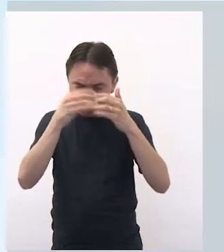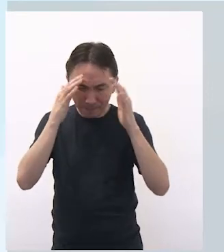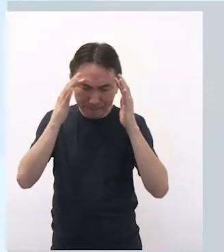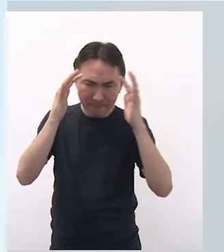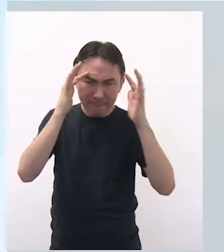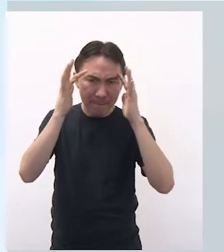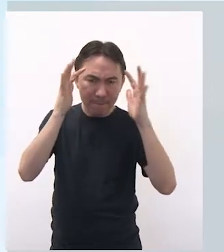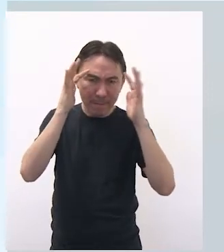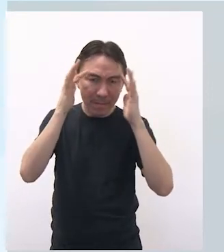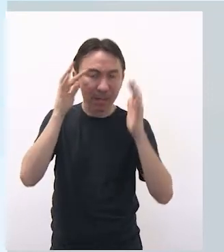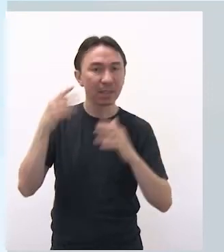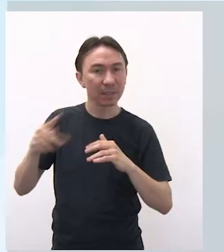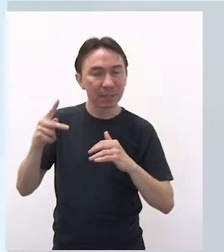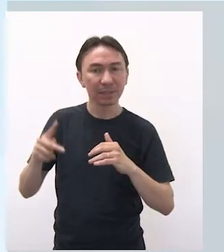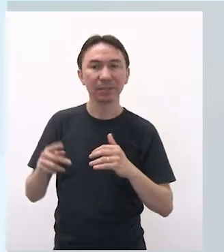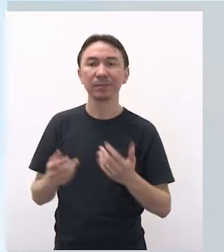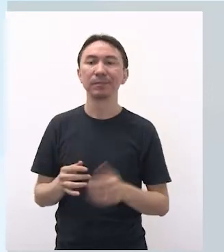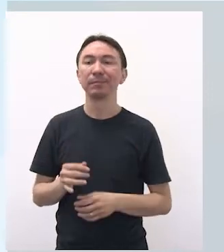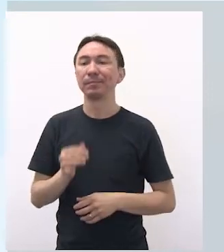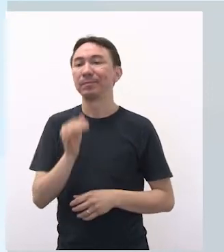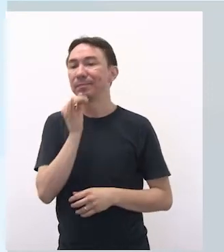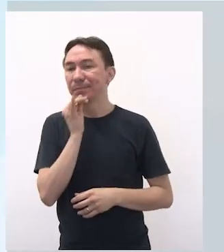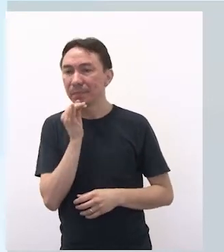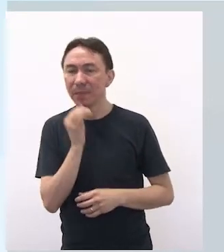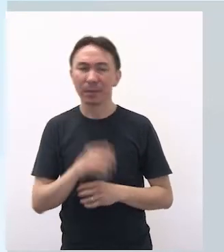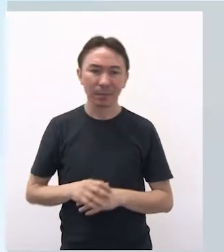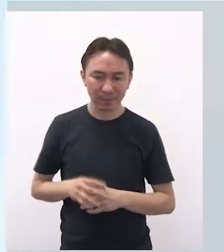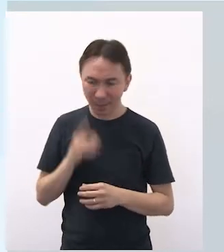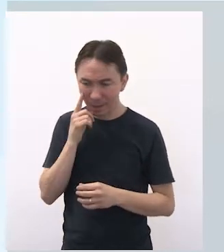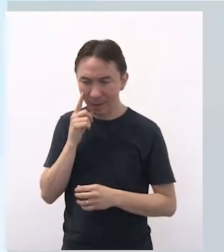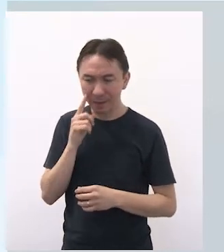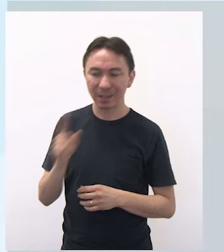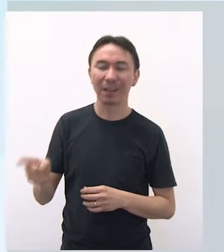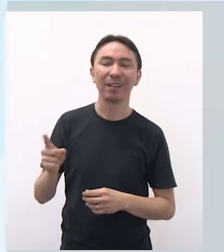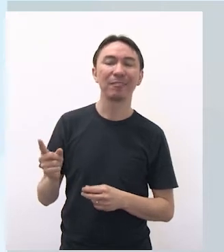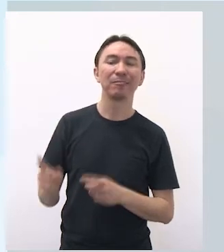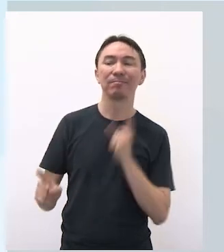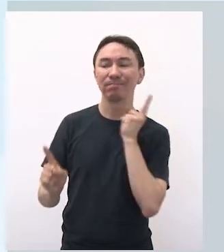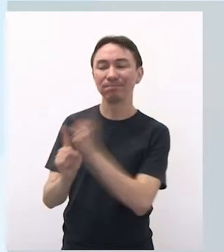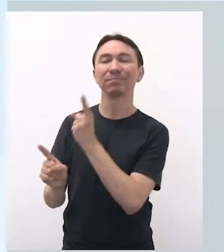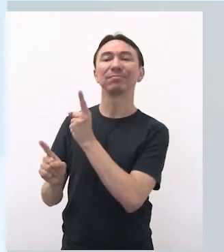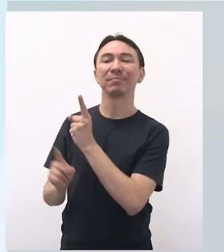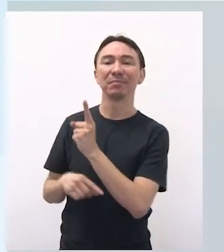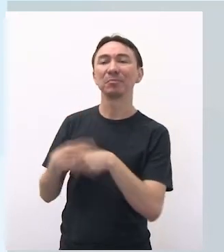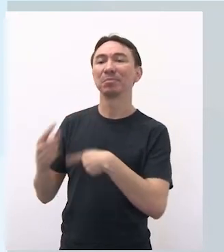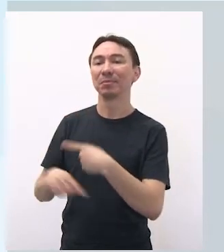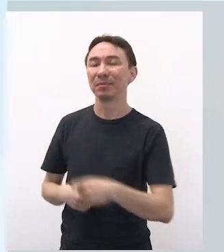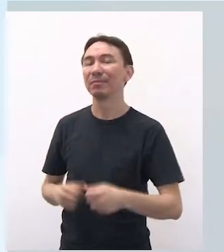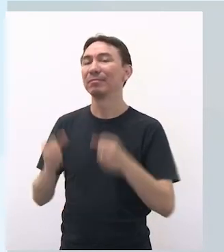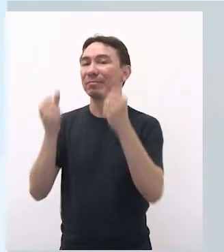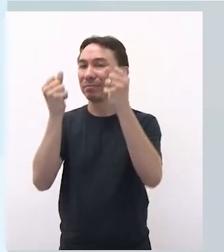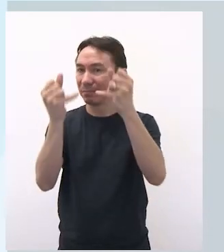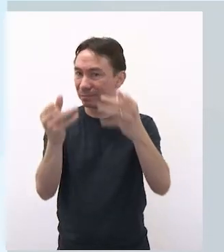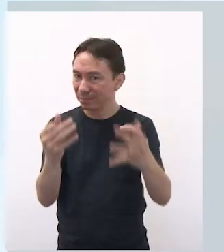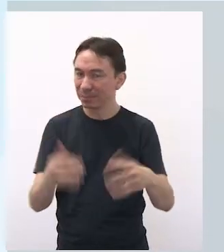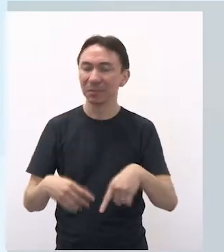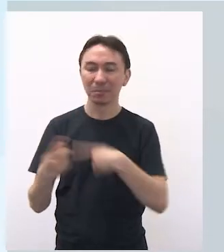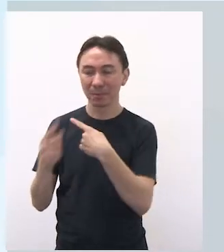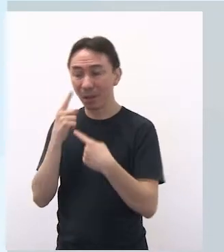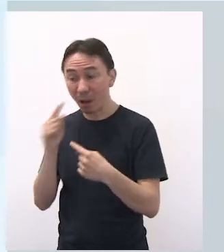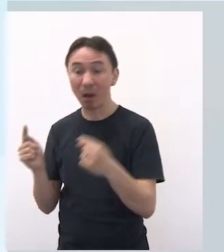né? Então eu vou primeiro identificar, depois eu vou explicar, depois eu vou